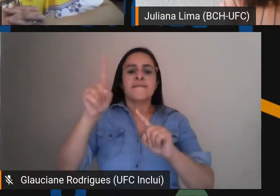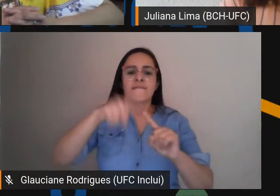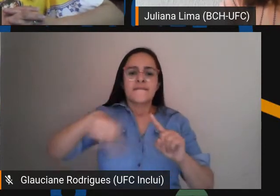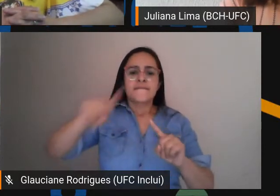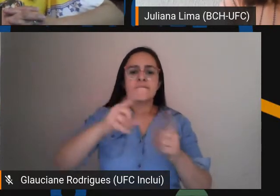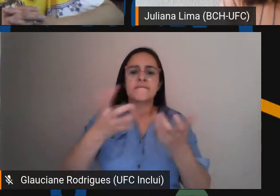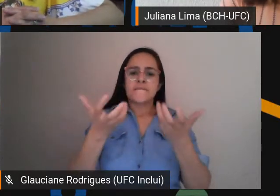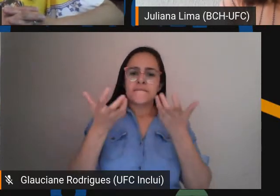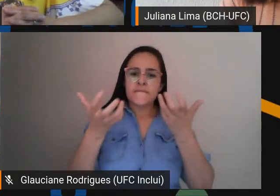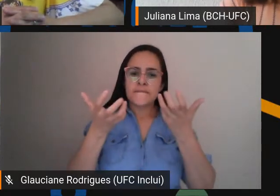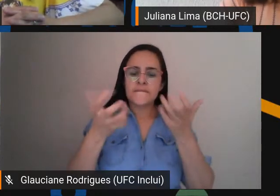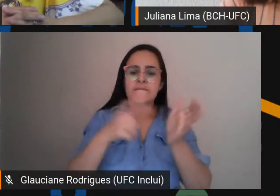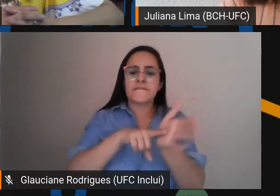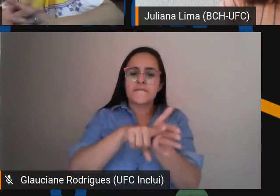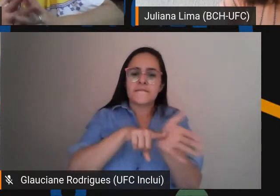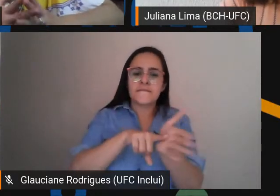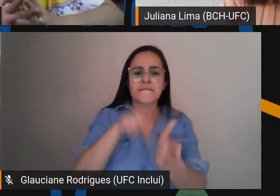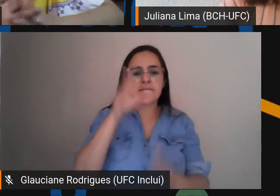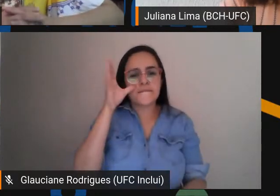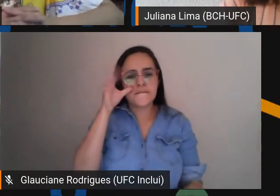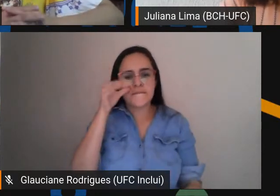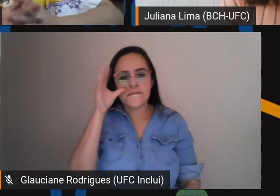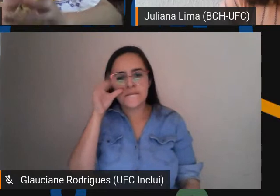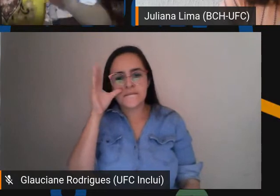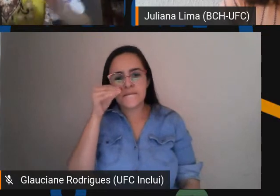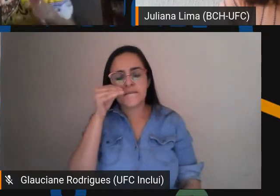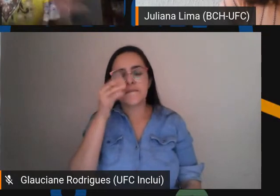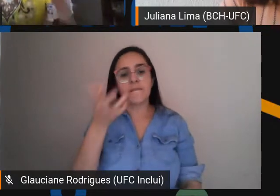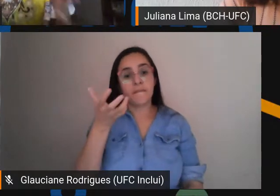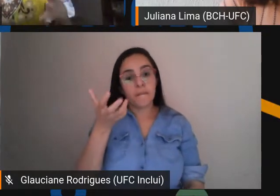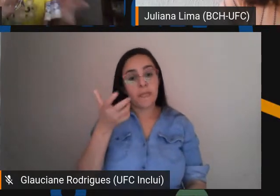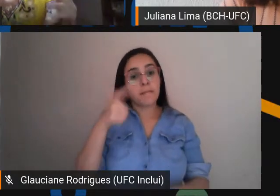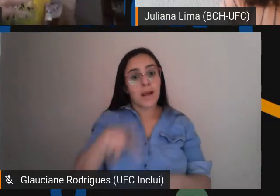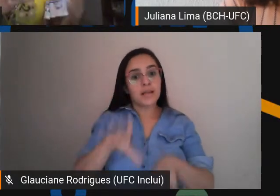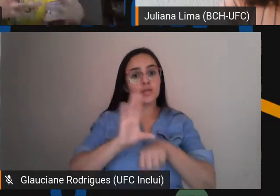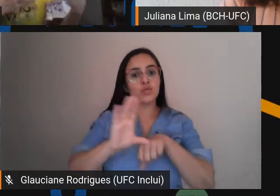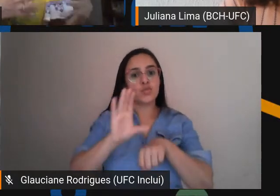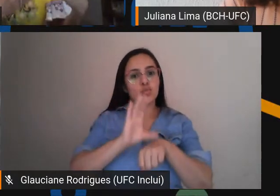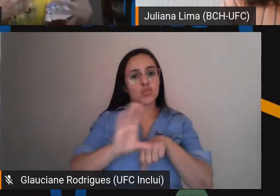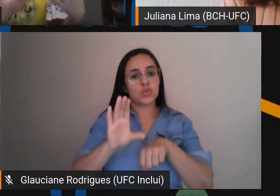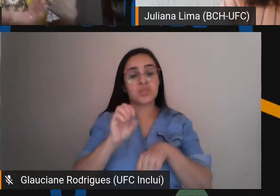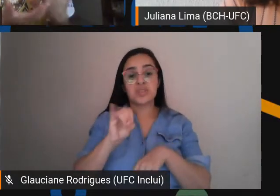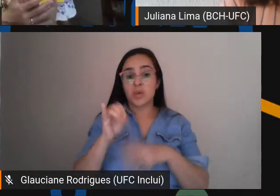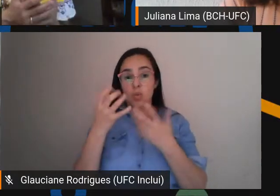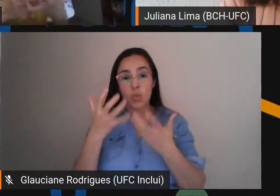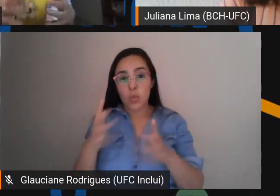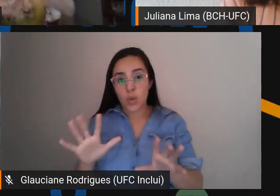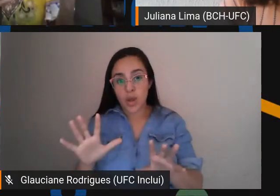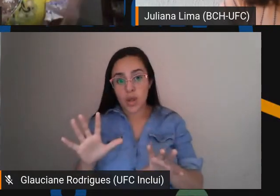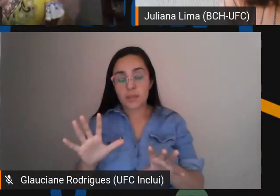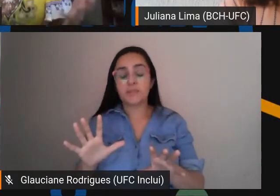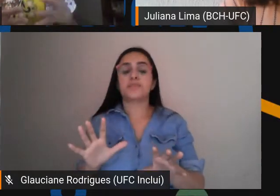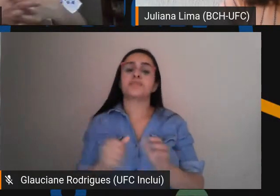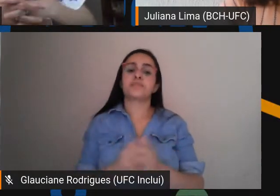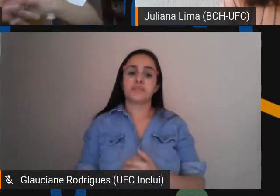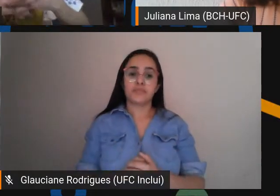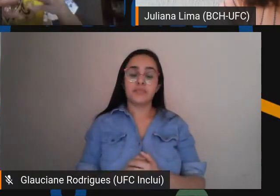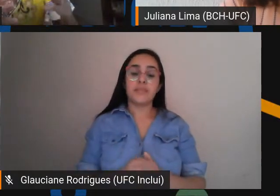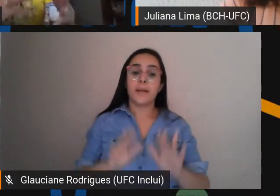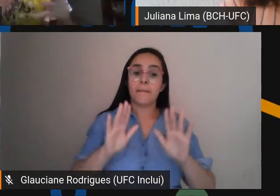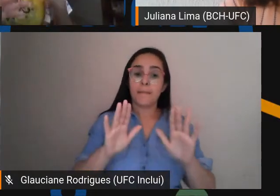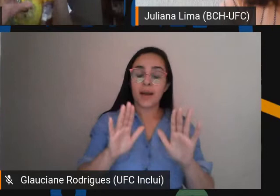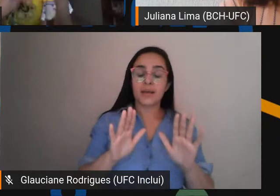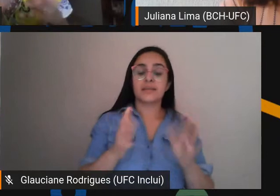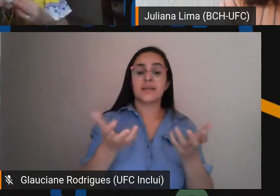tipo de pesquisa ou que têm curiosidade a fazer o curso e mesmo que não queira fazer esse tipo de pesquisa, mas